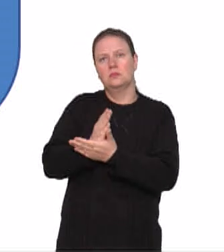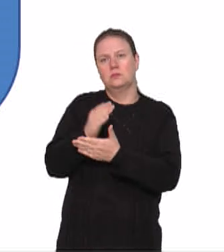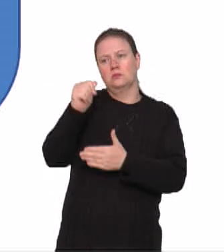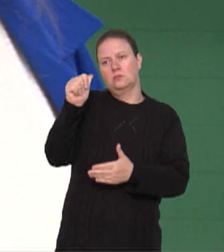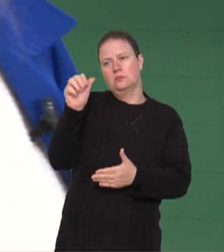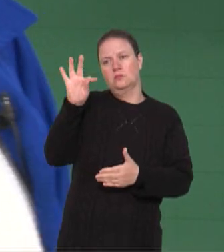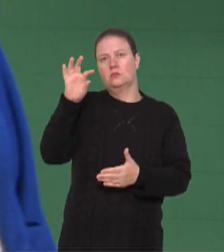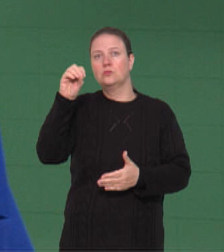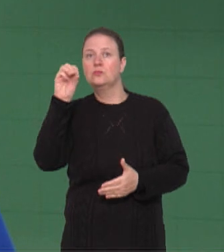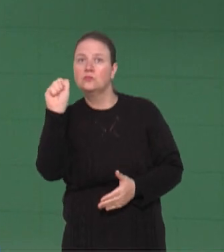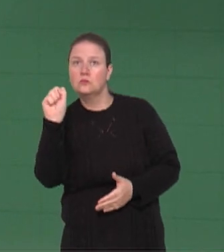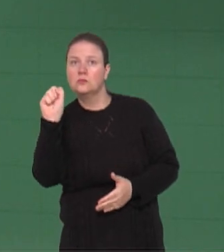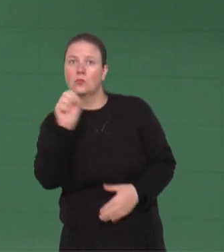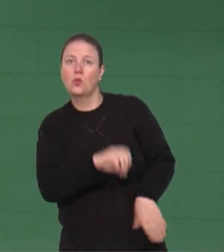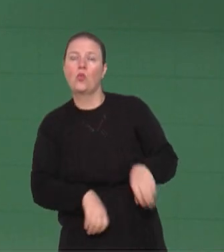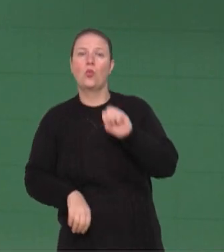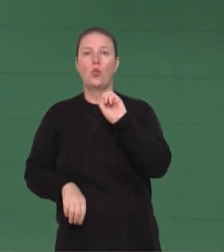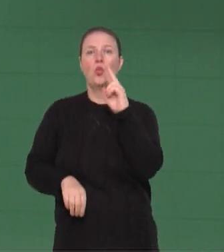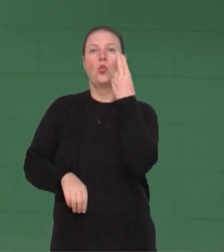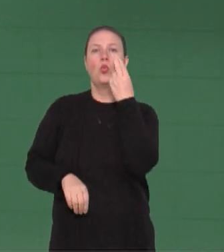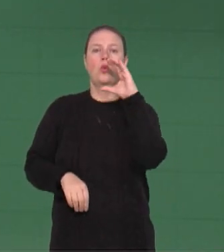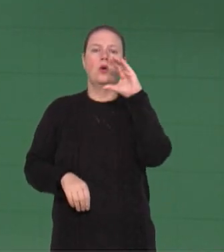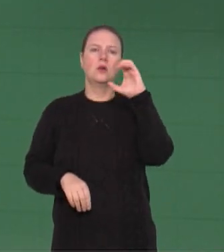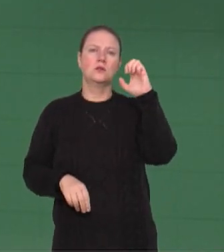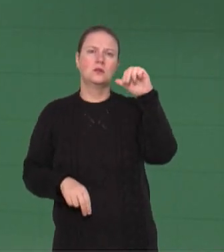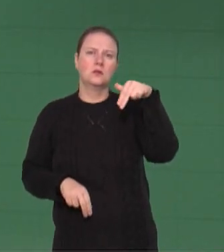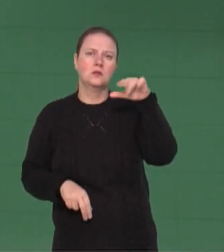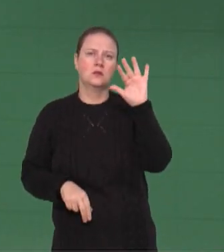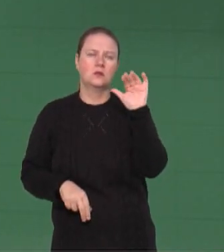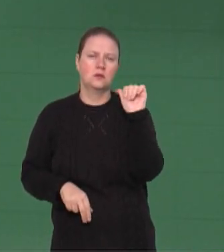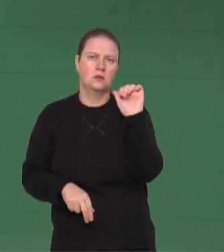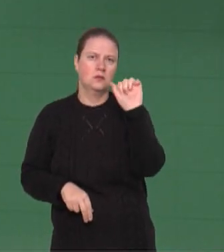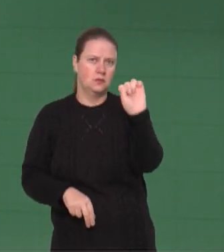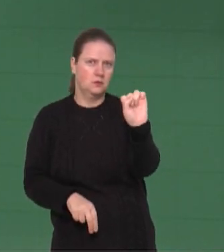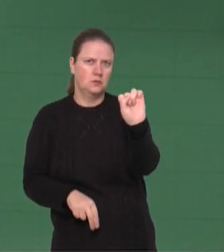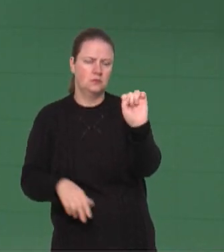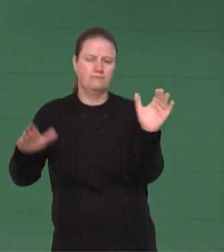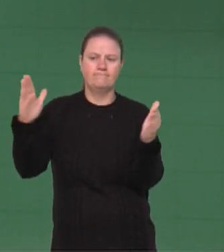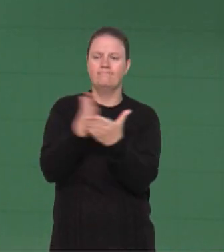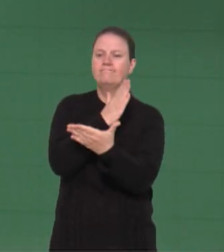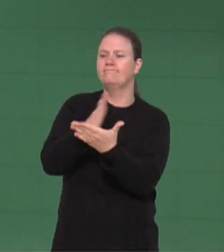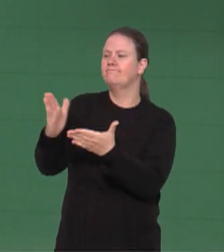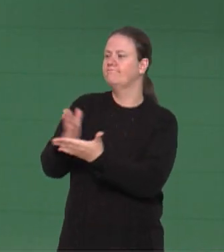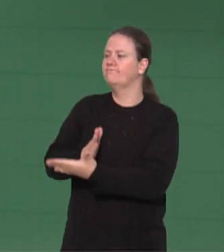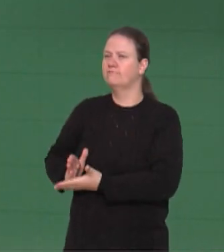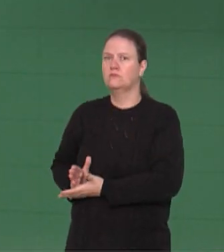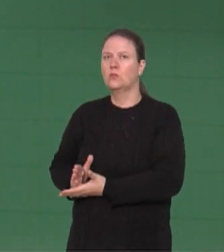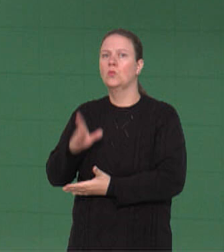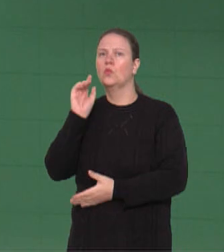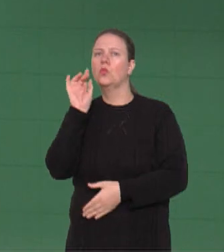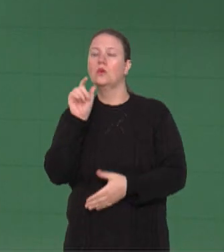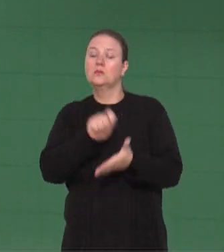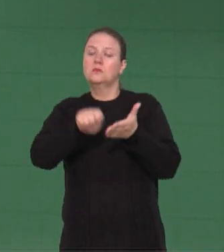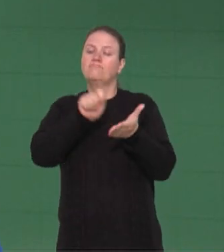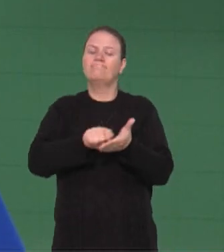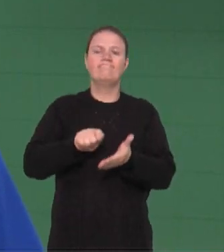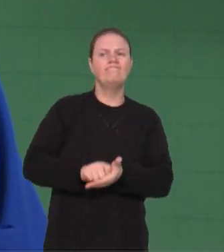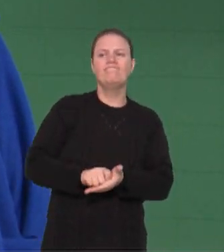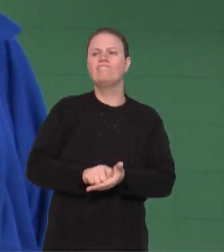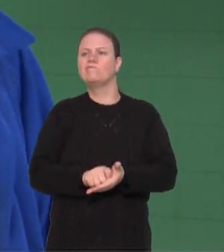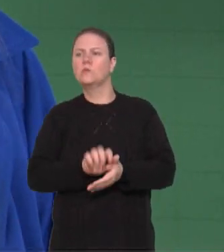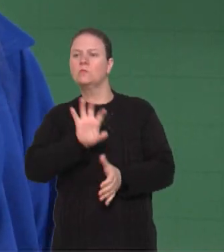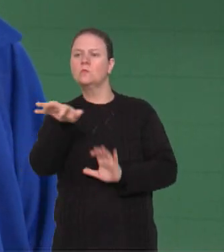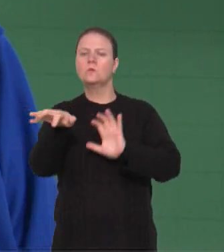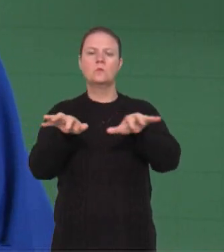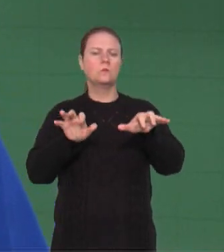atos ou cenas. Né? Então, tem que fazer uma divisão ali, né? A pessoa, quando vai escrever uma peça teatral, ela tem que